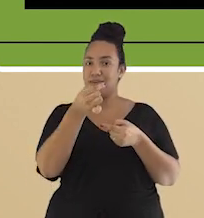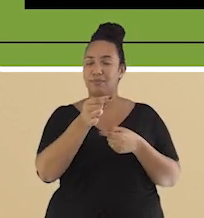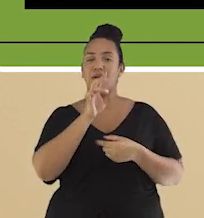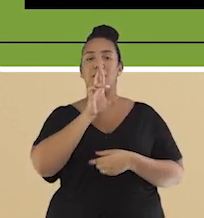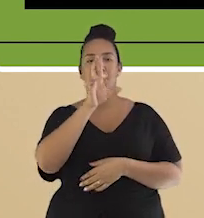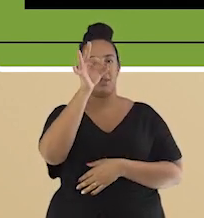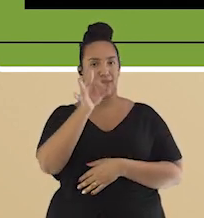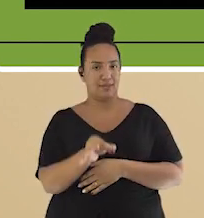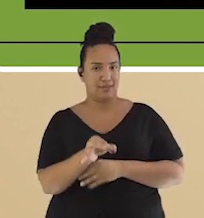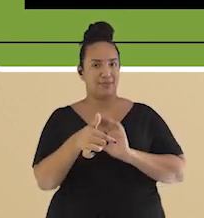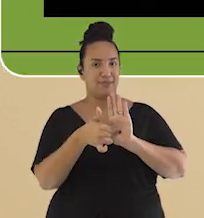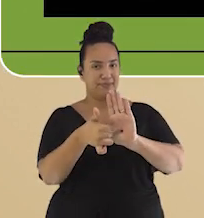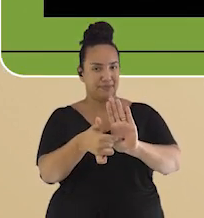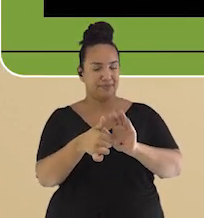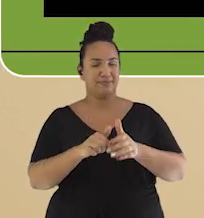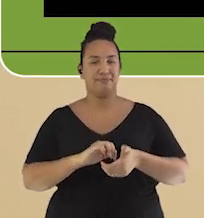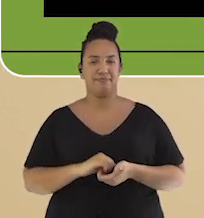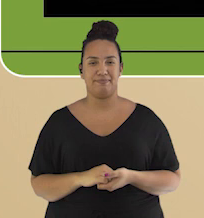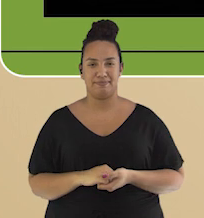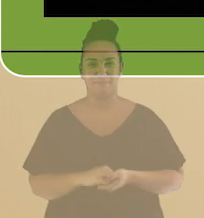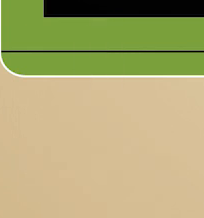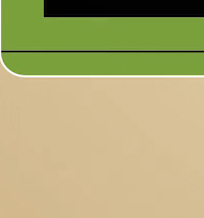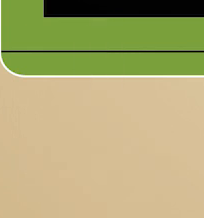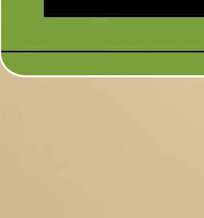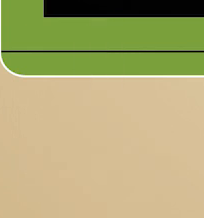aula vamos corrigir.